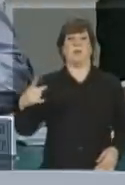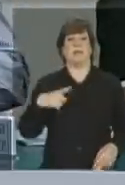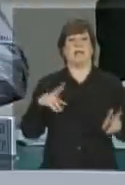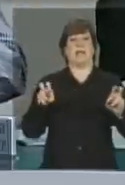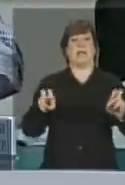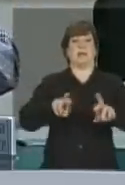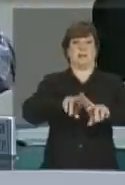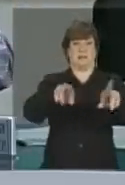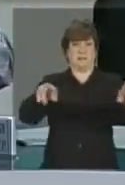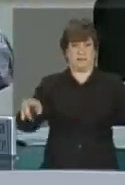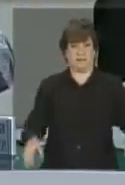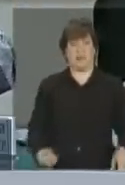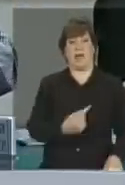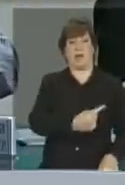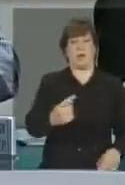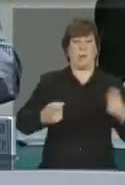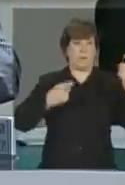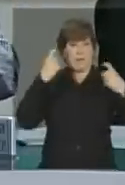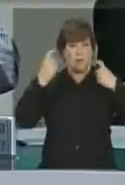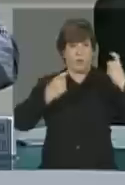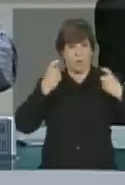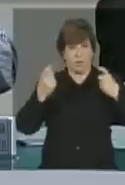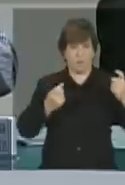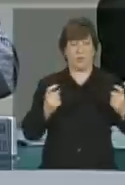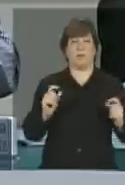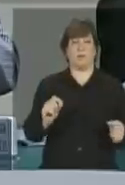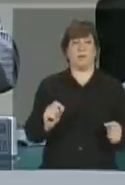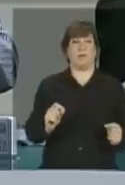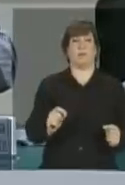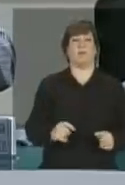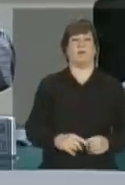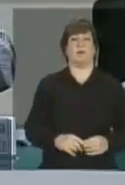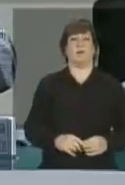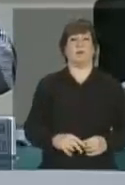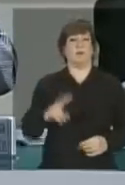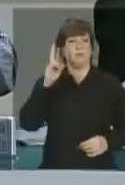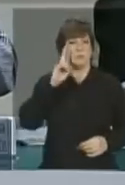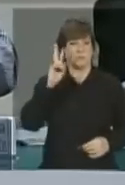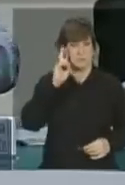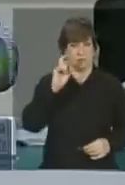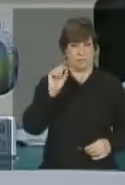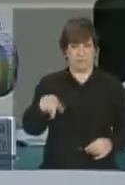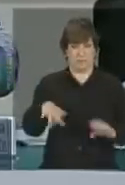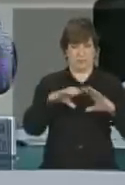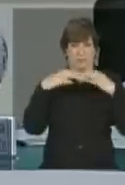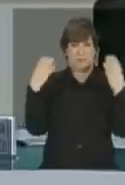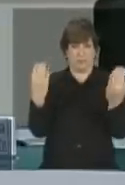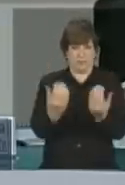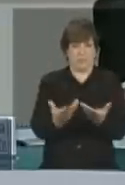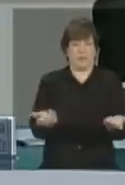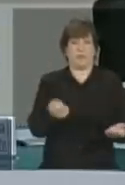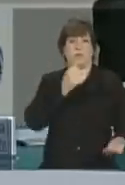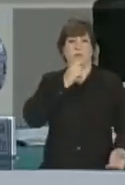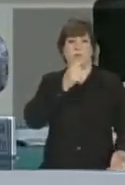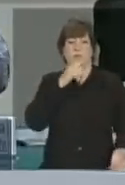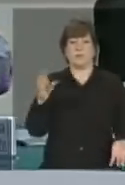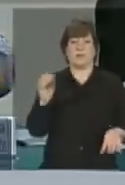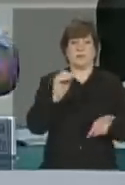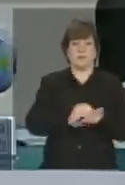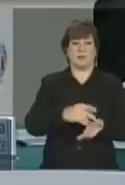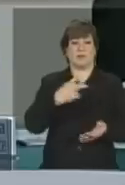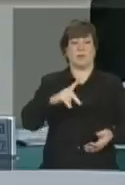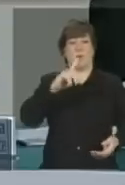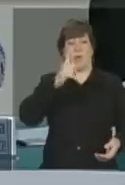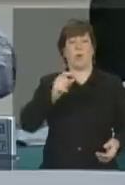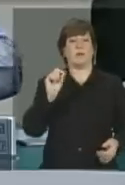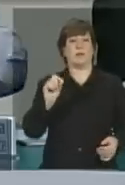aqui ao lado, muito preocupado, quase angustiado, com o fato de que a conferência não tenha trazido como seu mandato central,